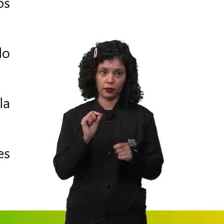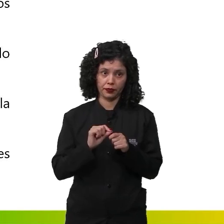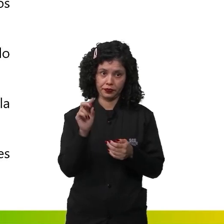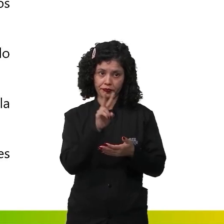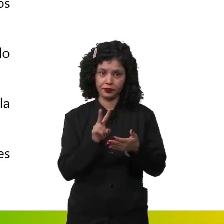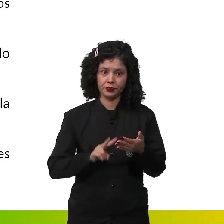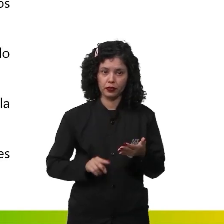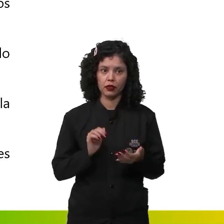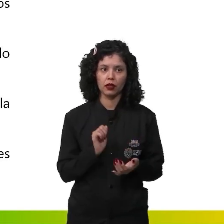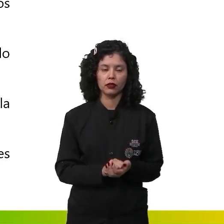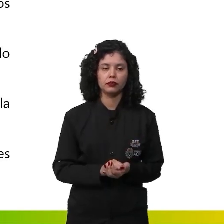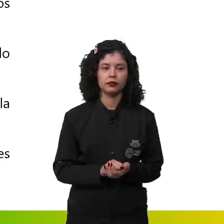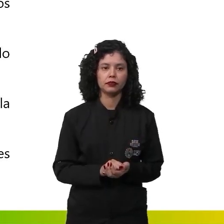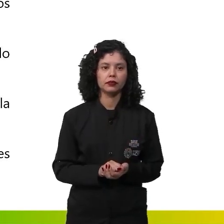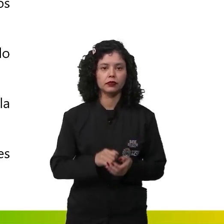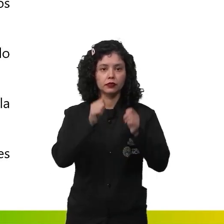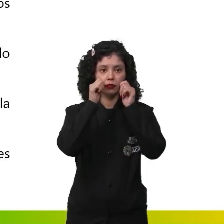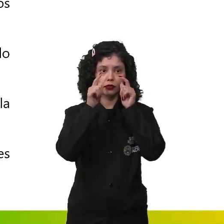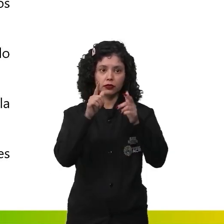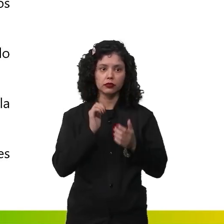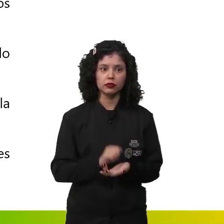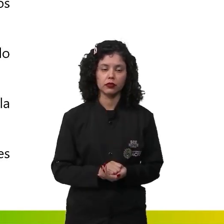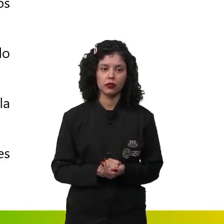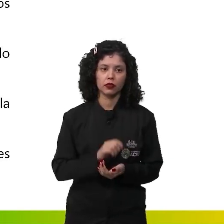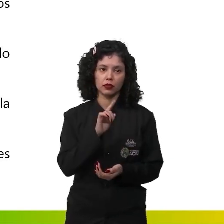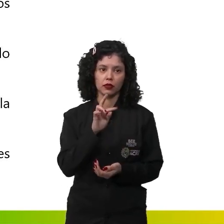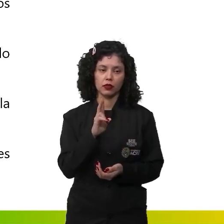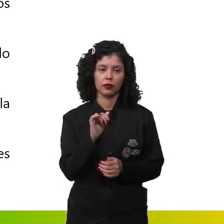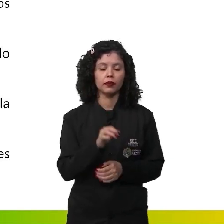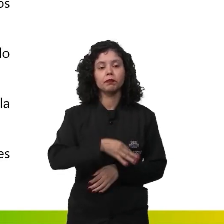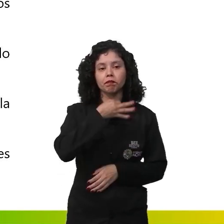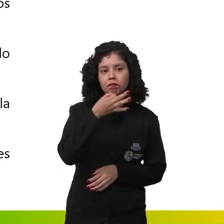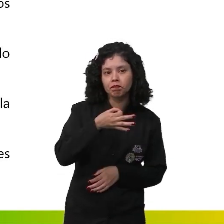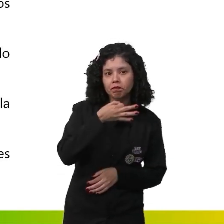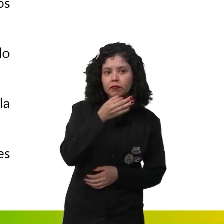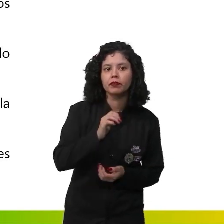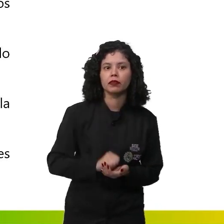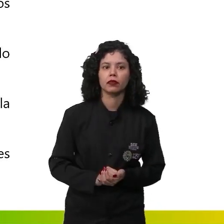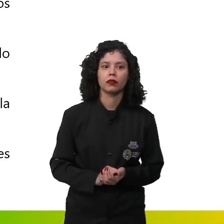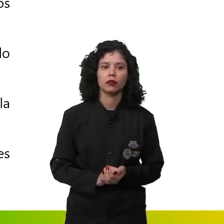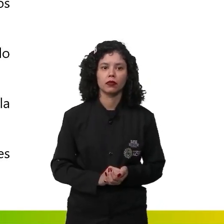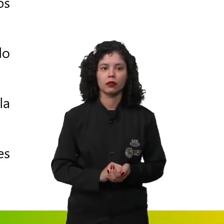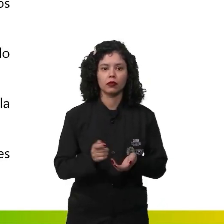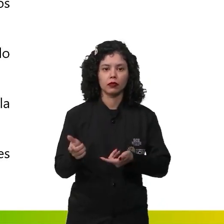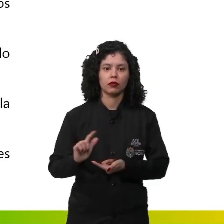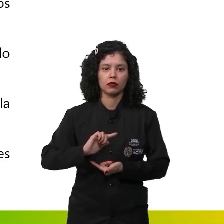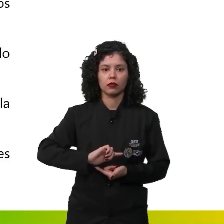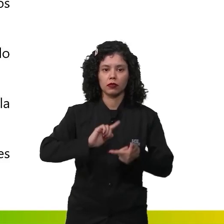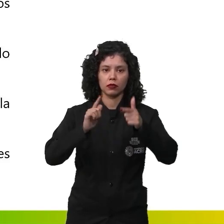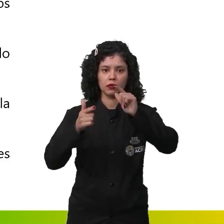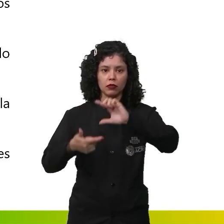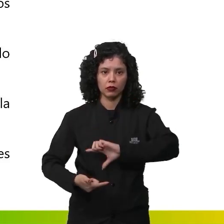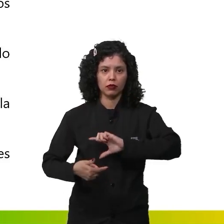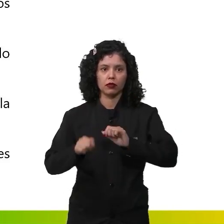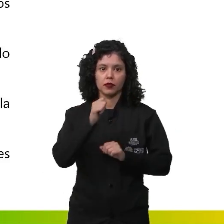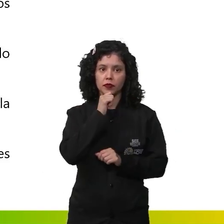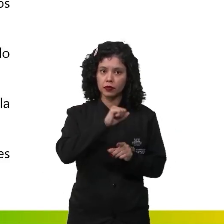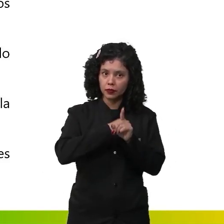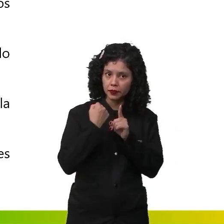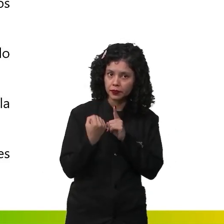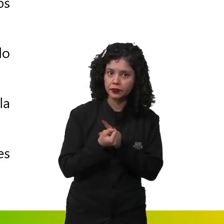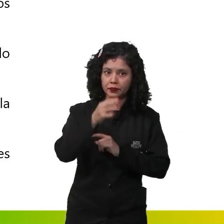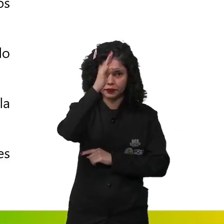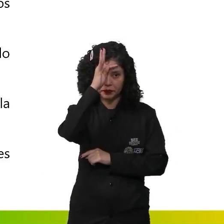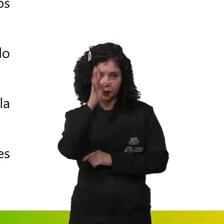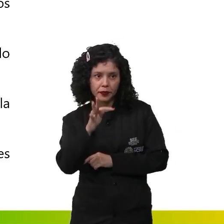fazer a leitura, bastante atenção. Durkheim argumenta que a transição das